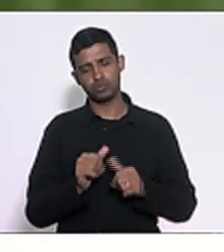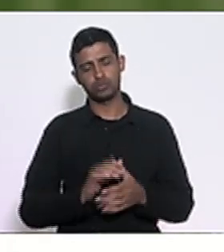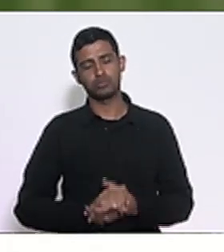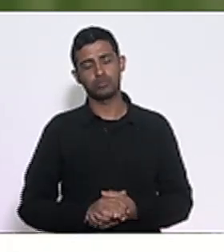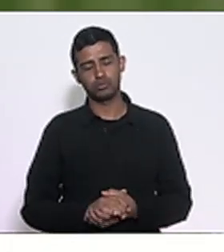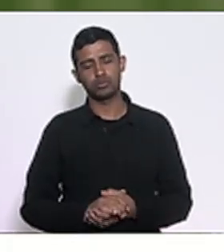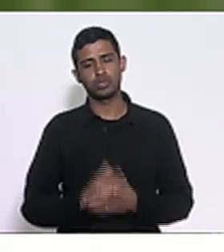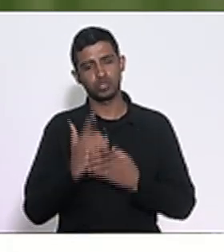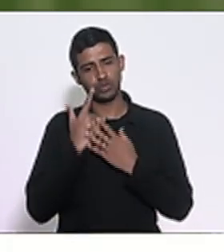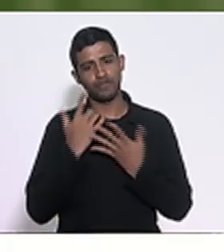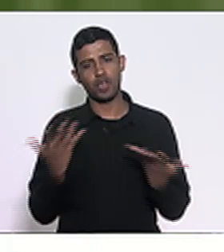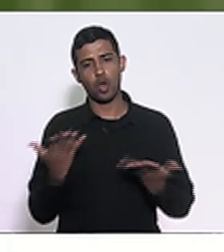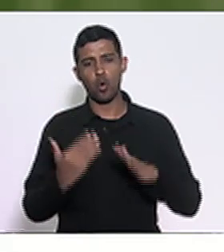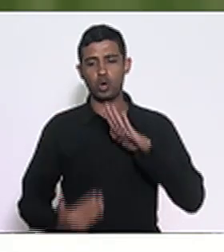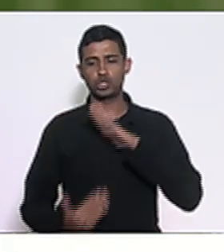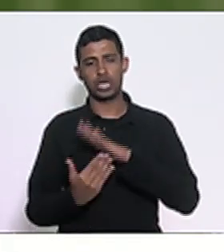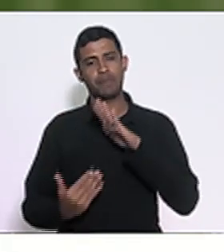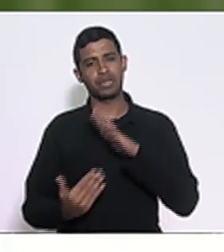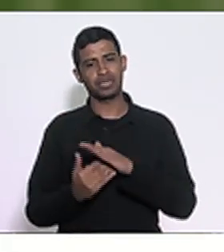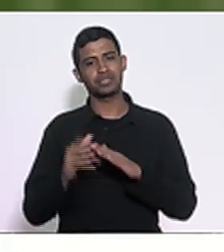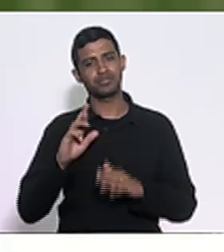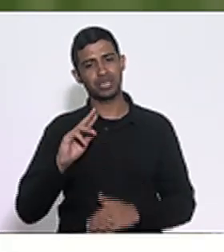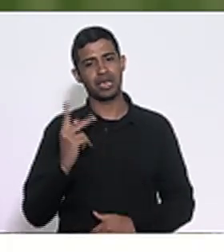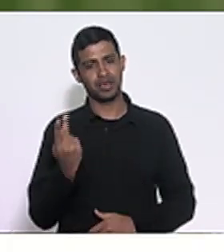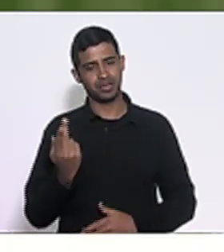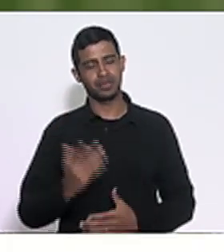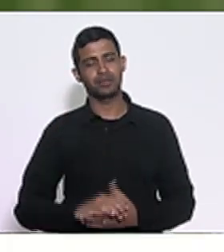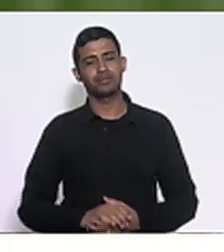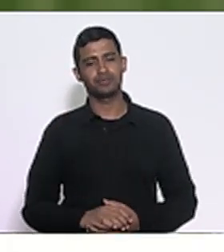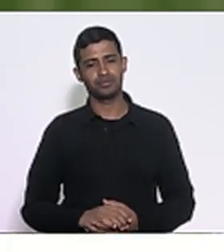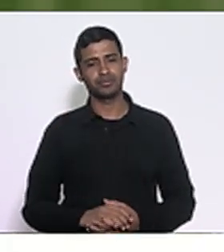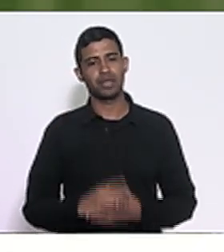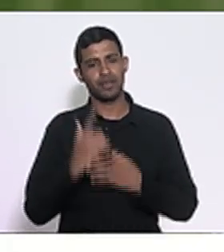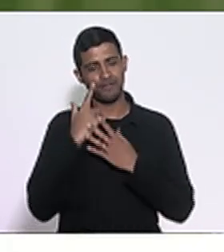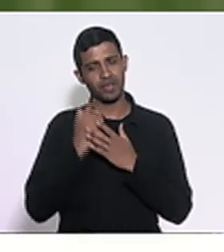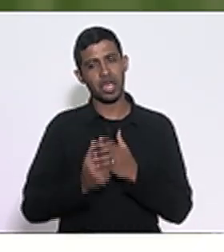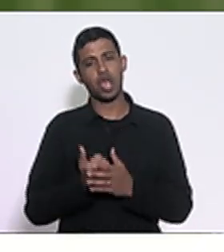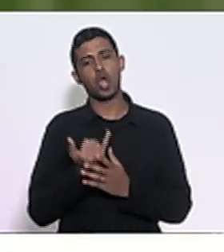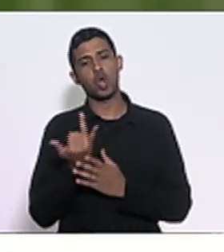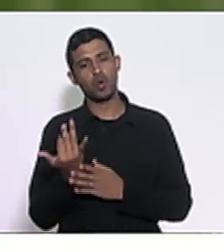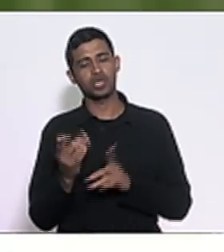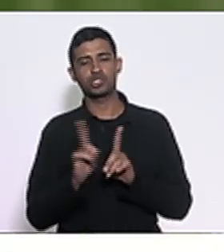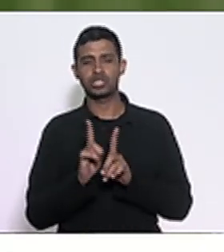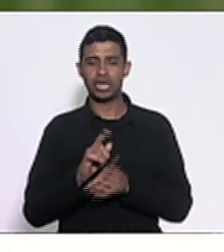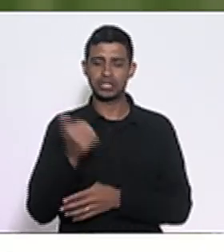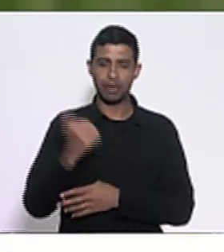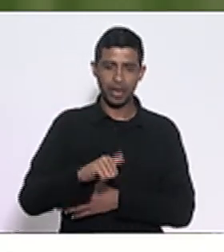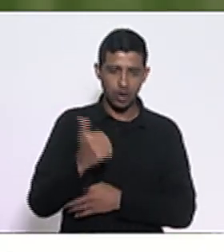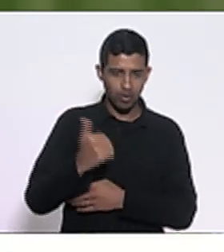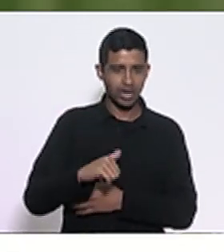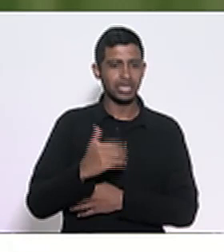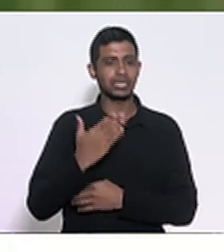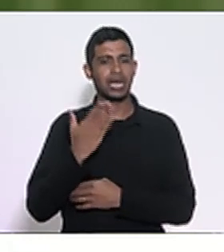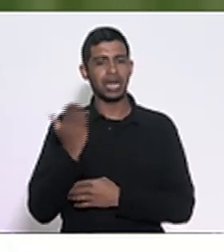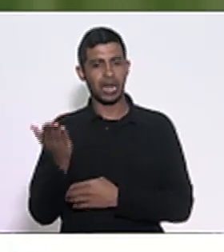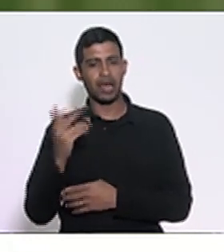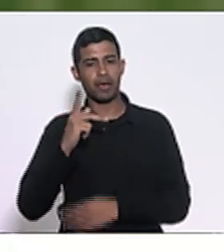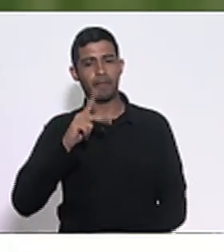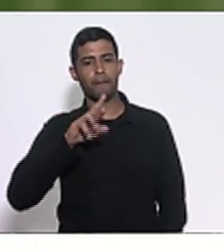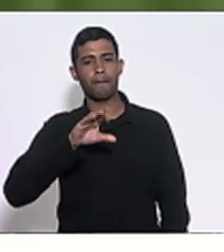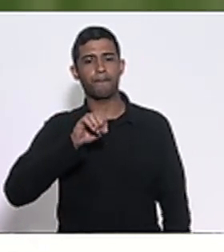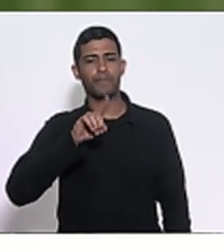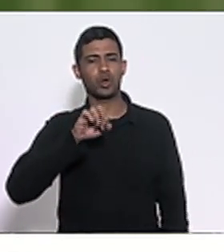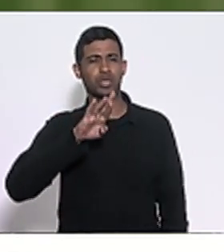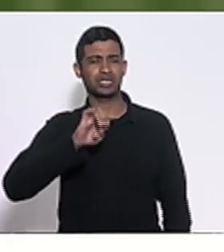grande limitação de recursos humanos em quantidade, consequentemente em qualidade. A qualidade lá do Proderj é